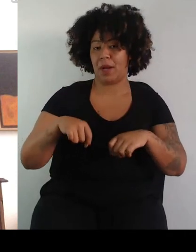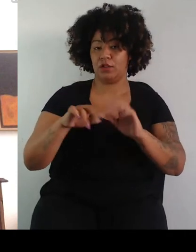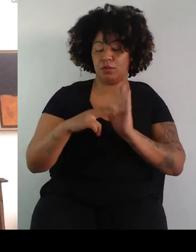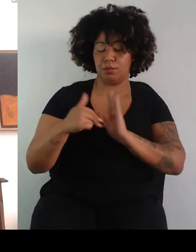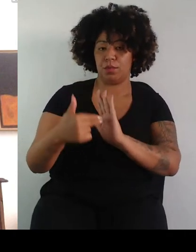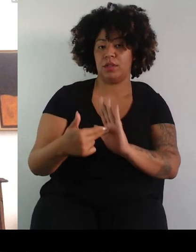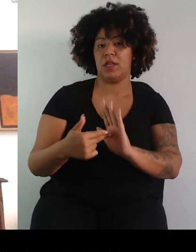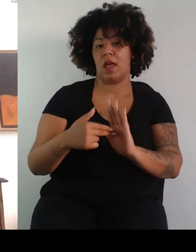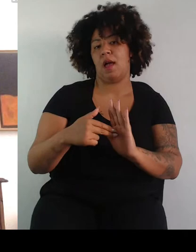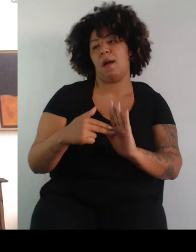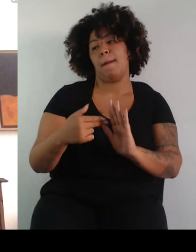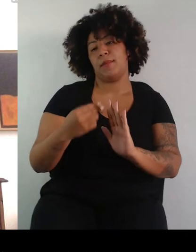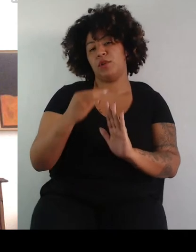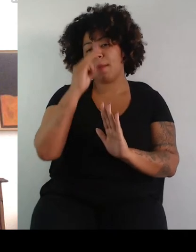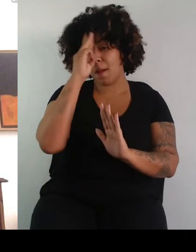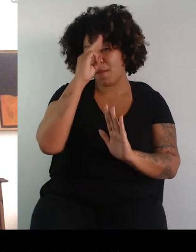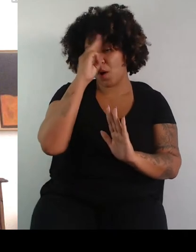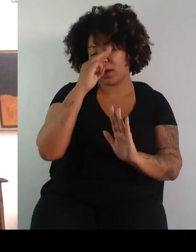pessoais